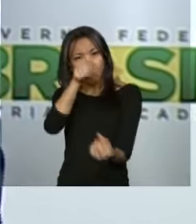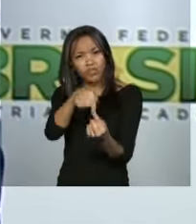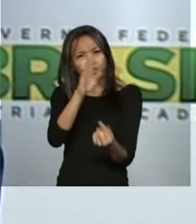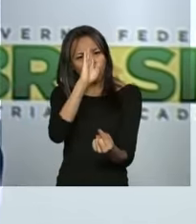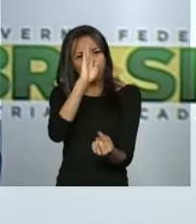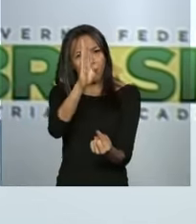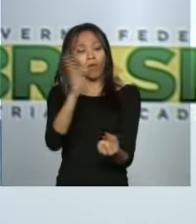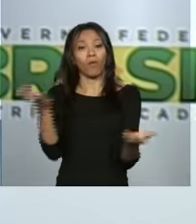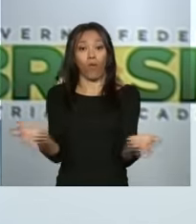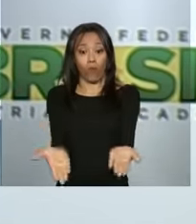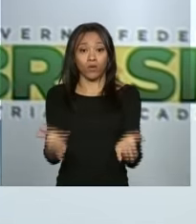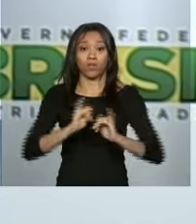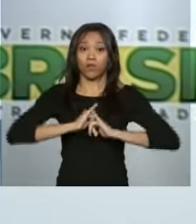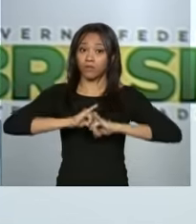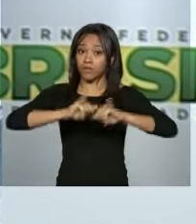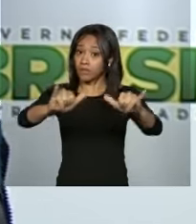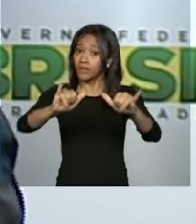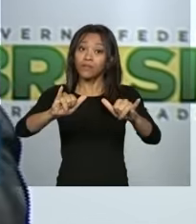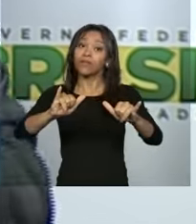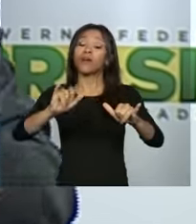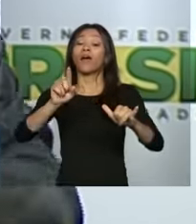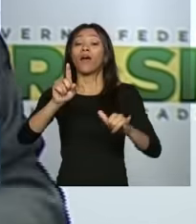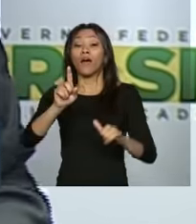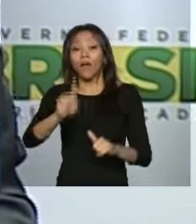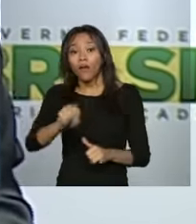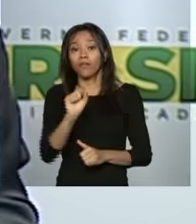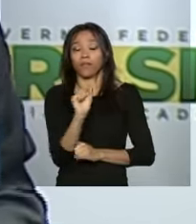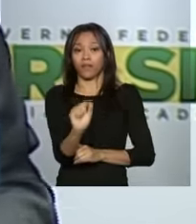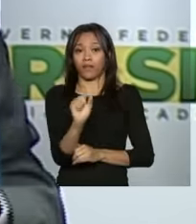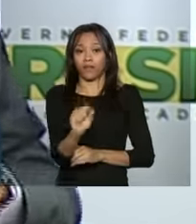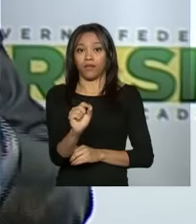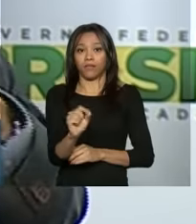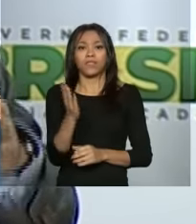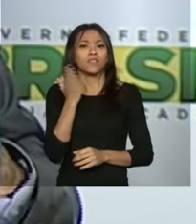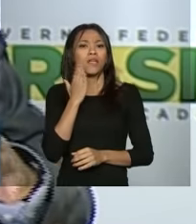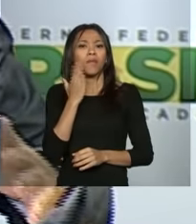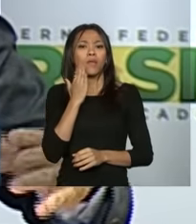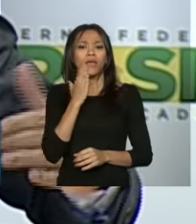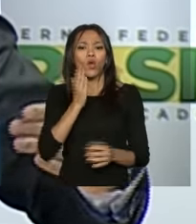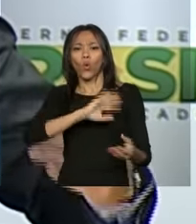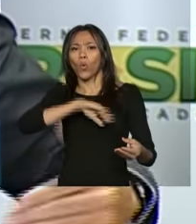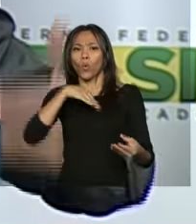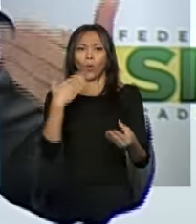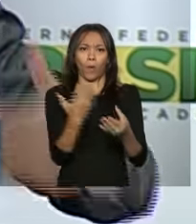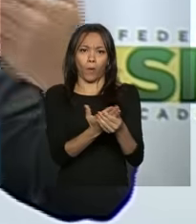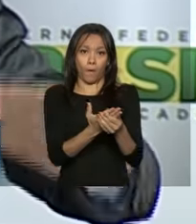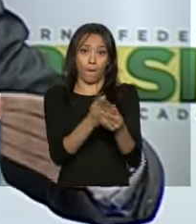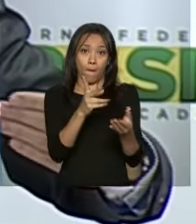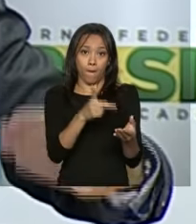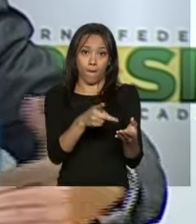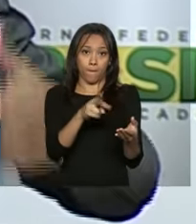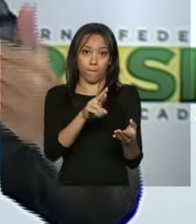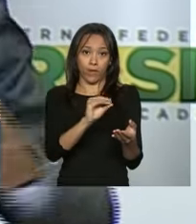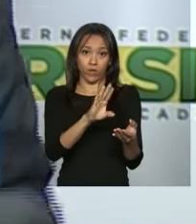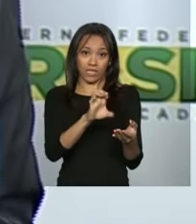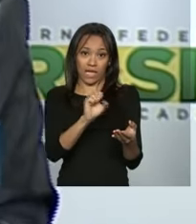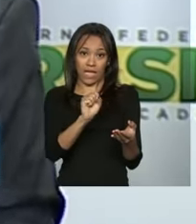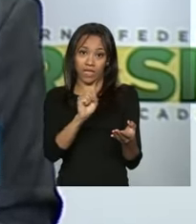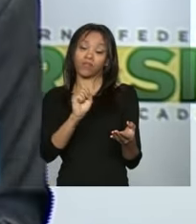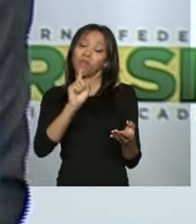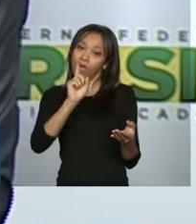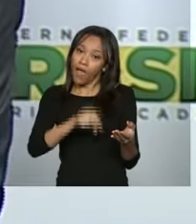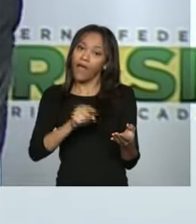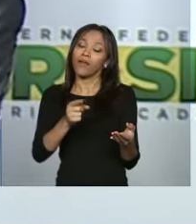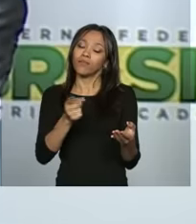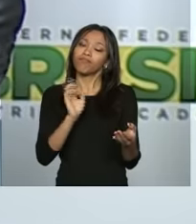do que tá sendo anunciado hoje aqui não é lidar lidar com o processo de ressarcimento e apuração de responsabilidades é decorrência do nosso trabalho e